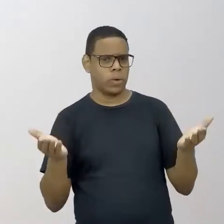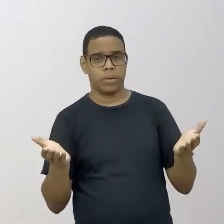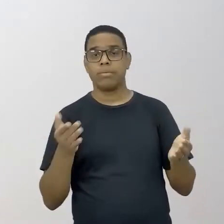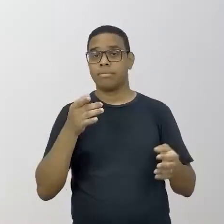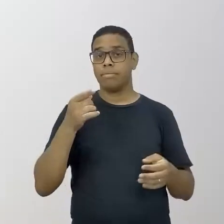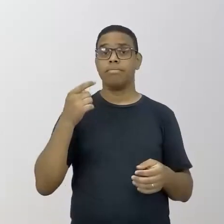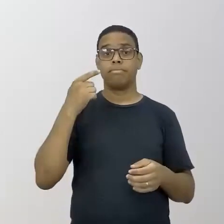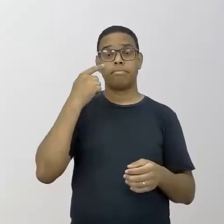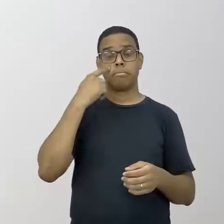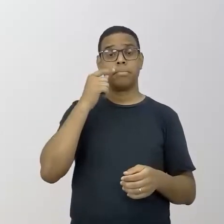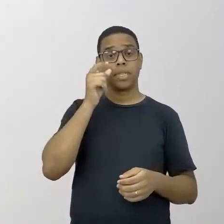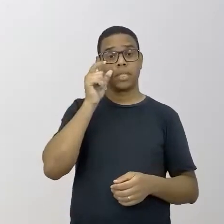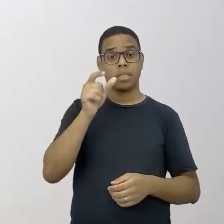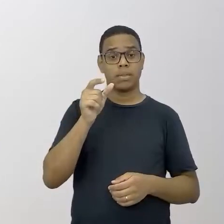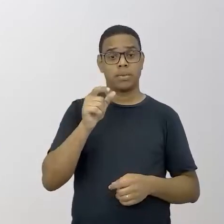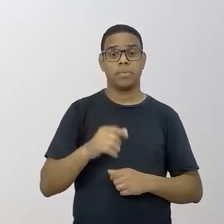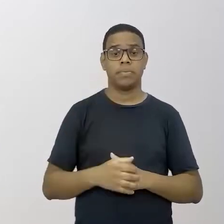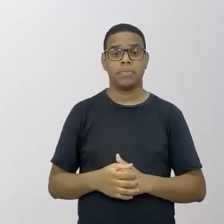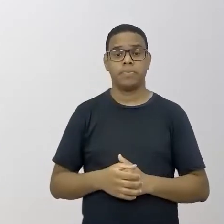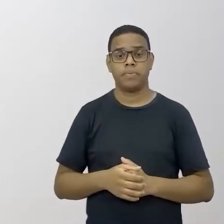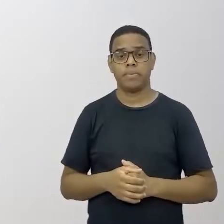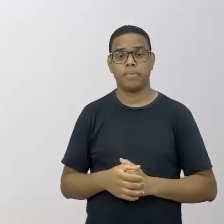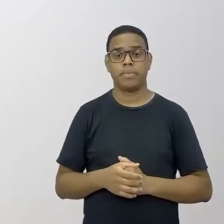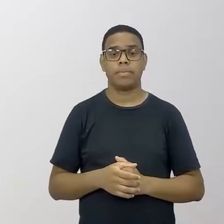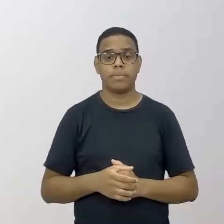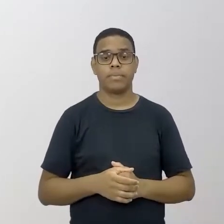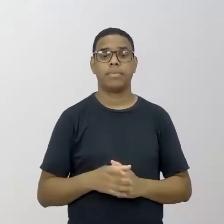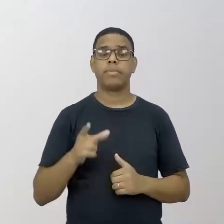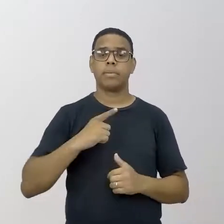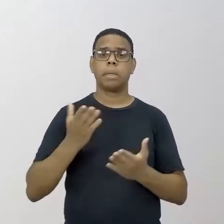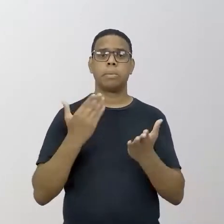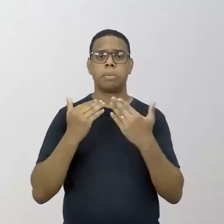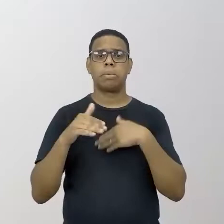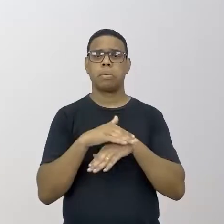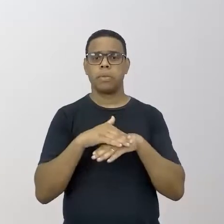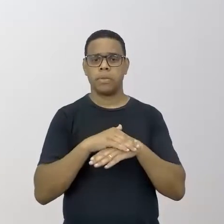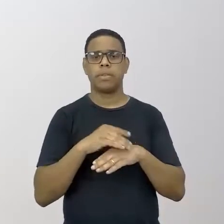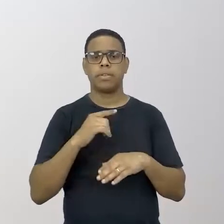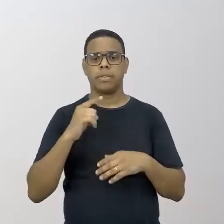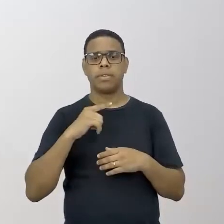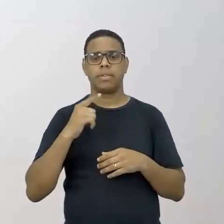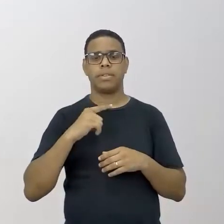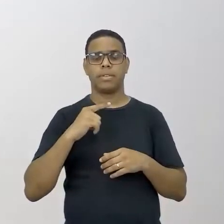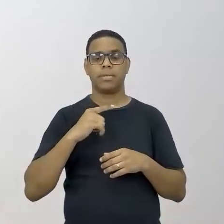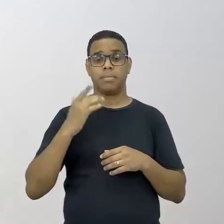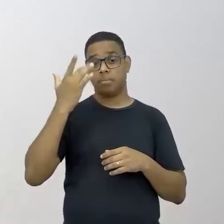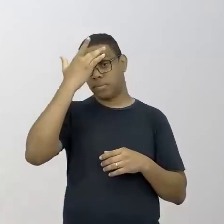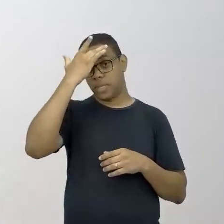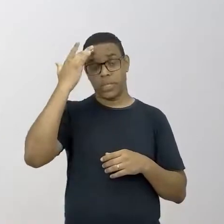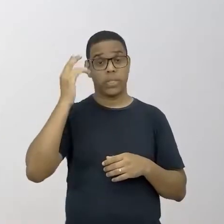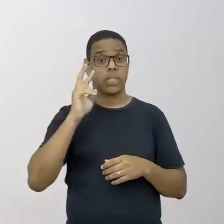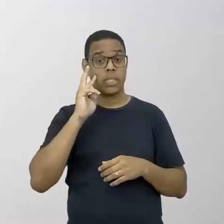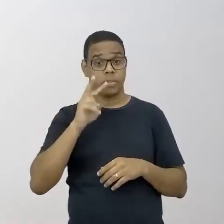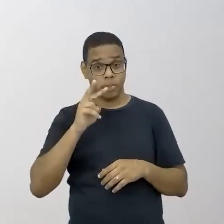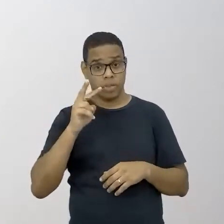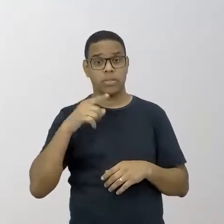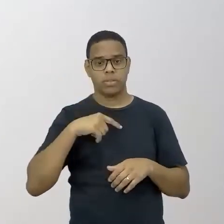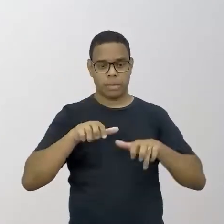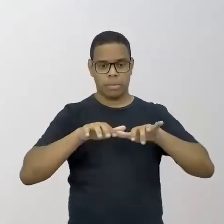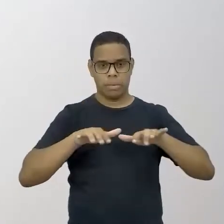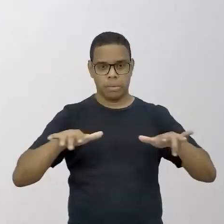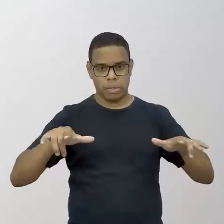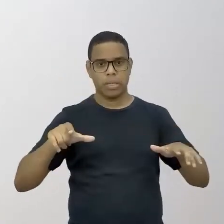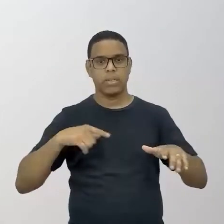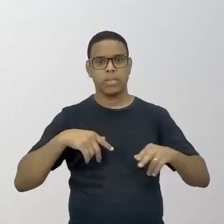como é interessante esse tipo de discussão. Ele levou, as pessoas viram ele com o piano, ele